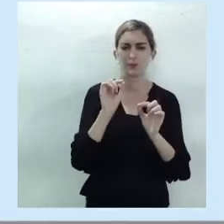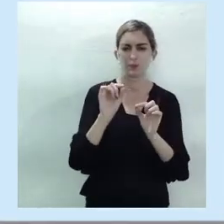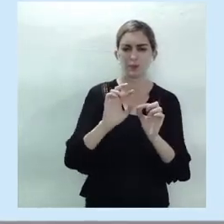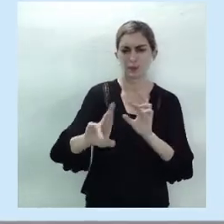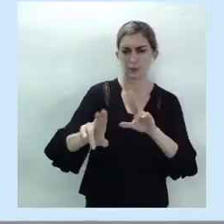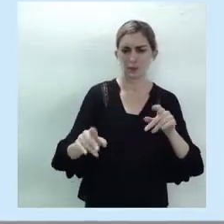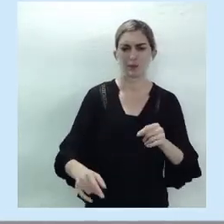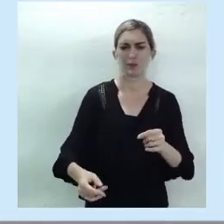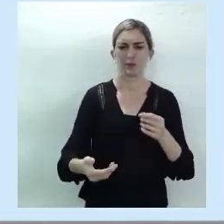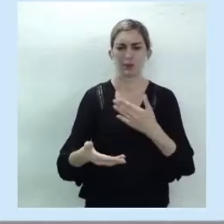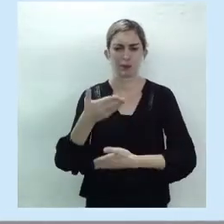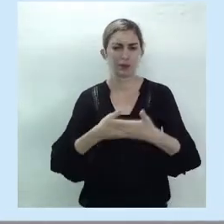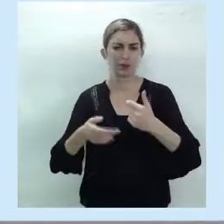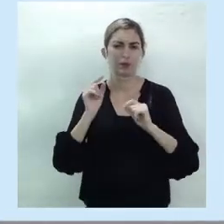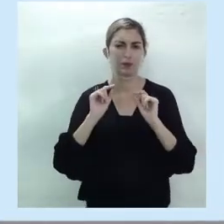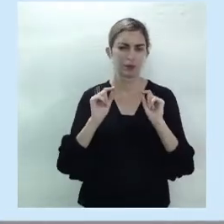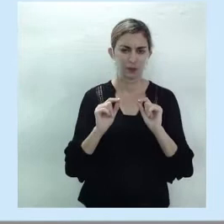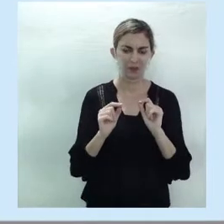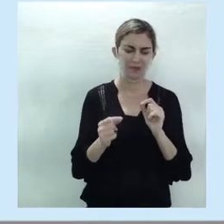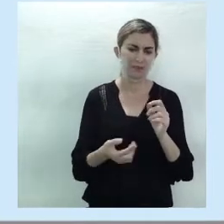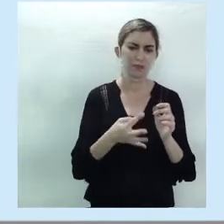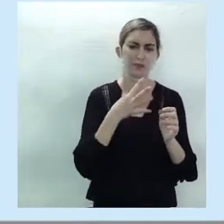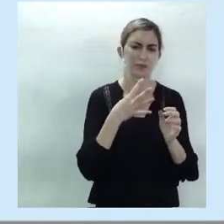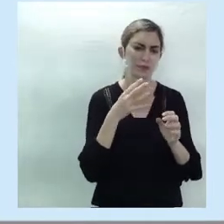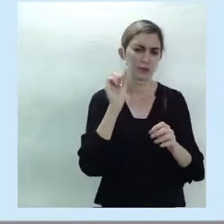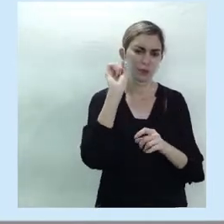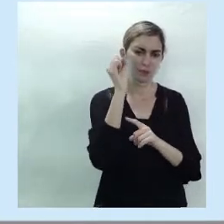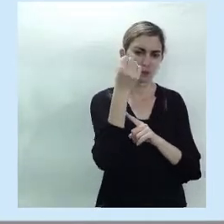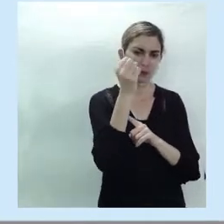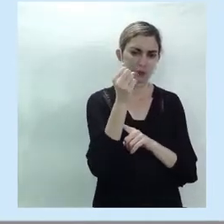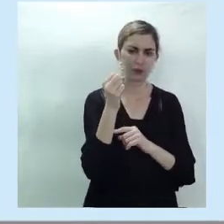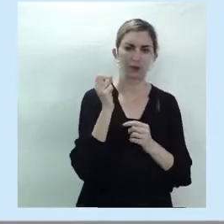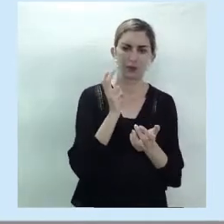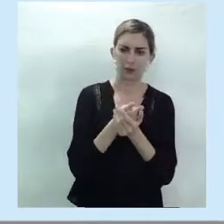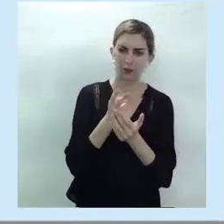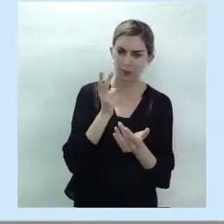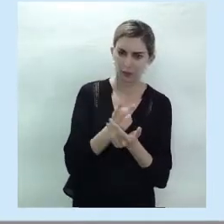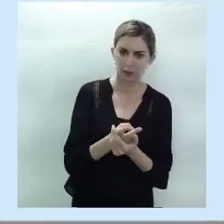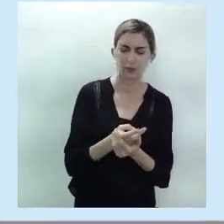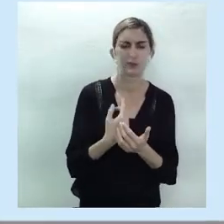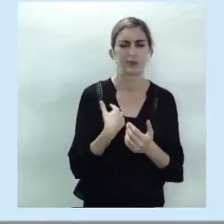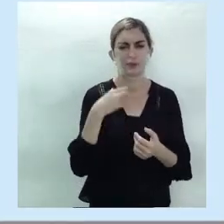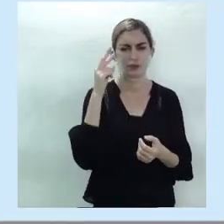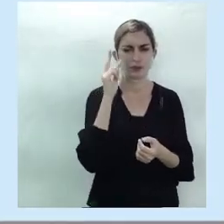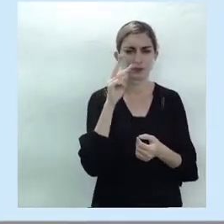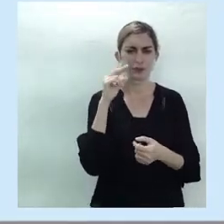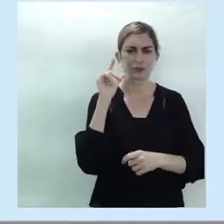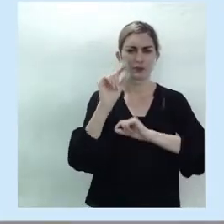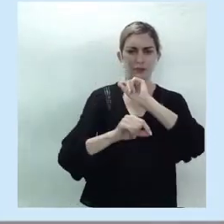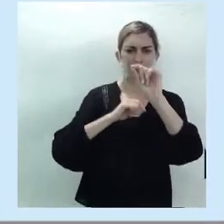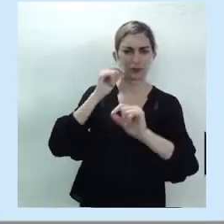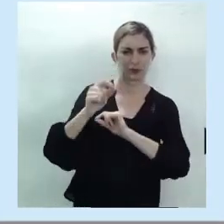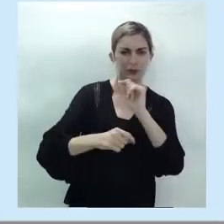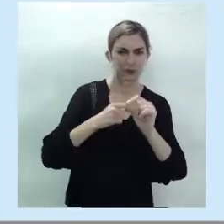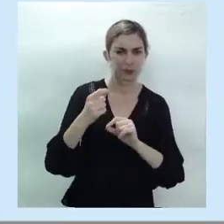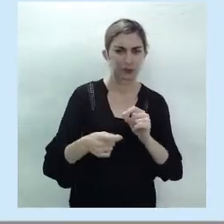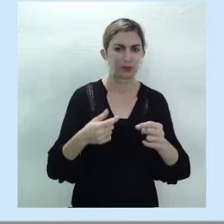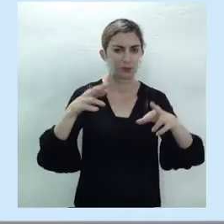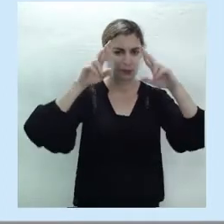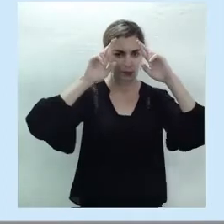esses 8 princípios de convívio. E é importante sempre lembrar de que, minha gente,